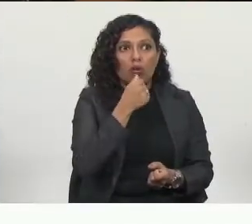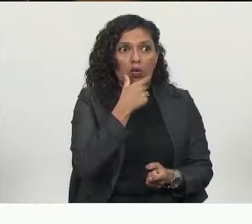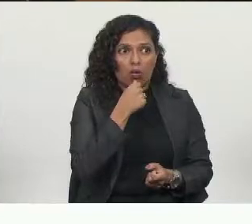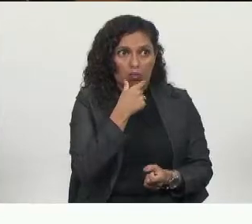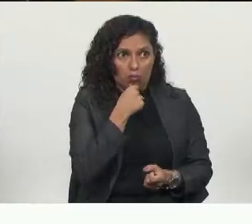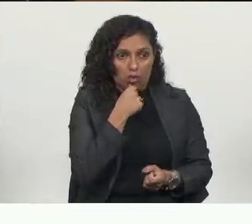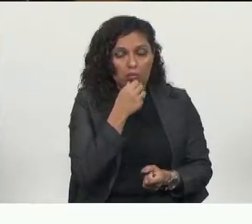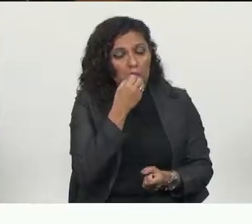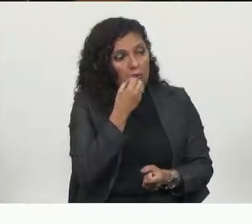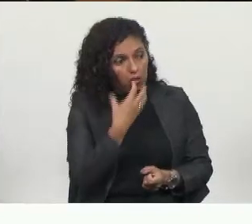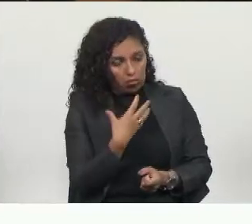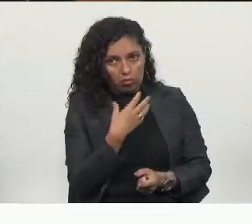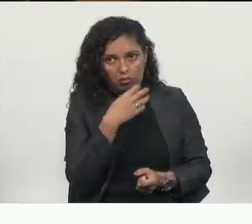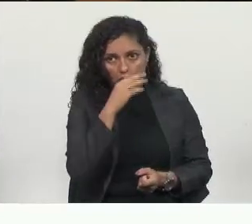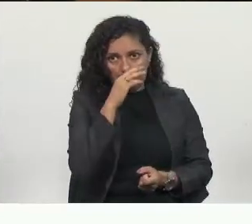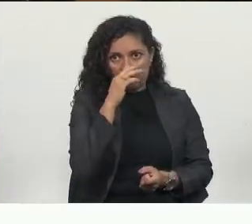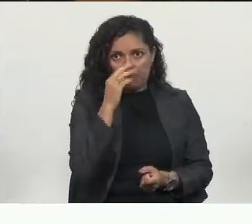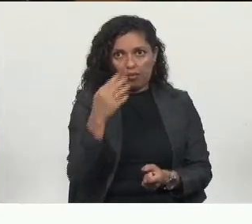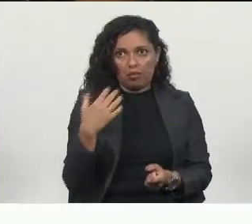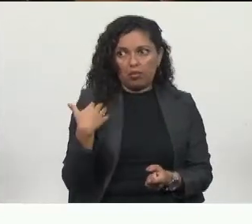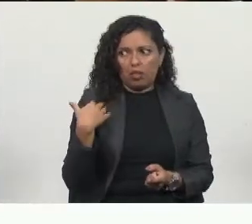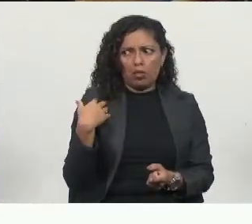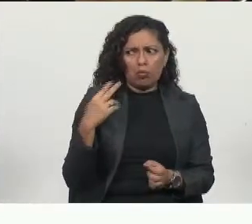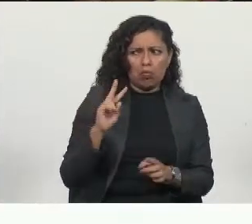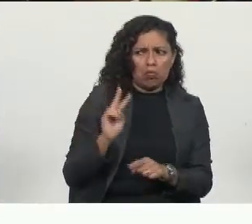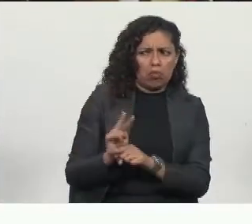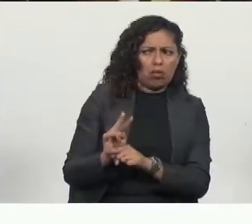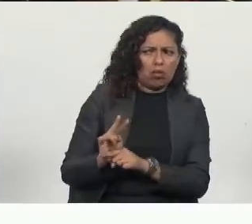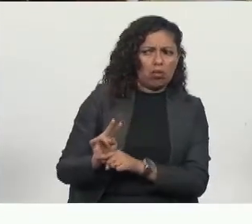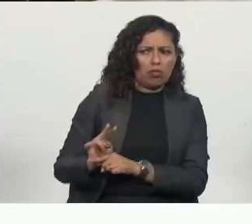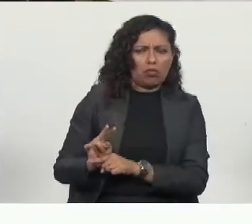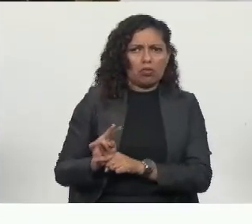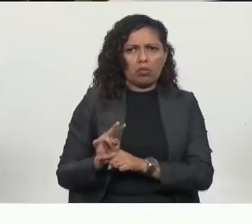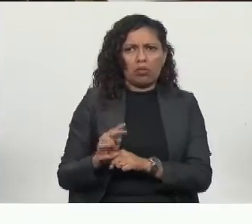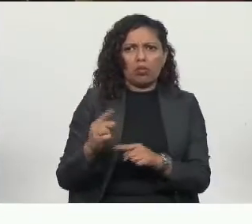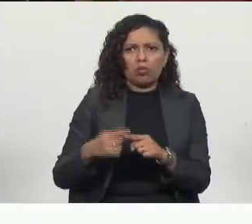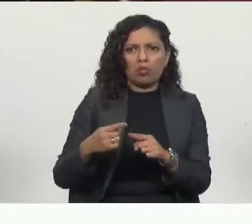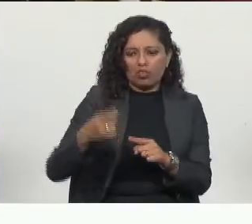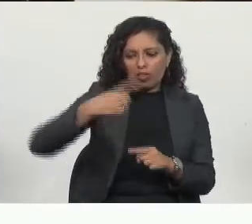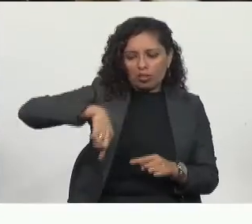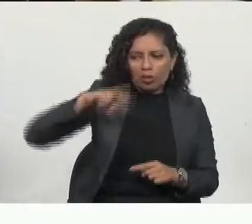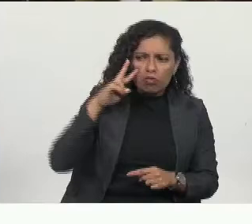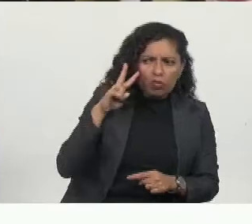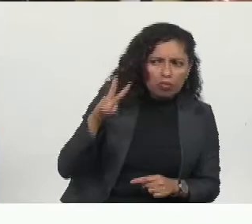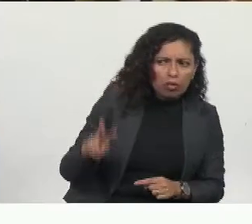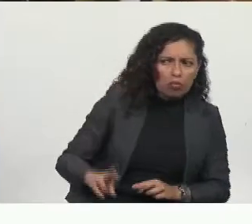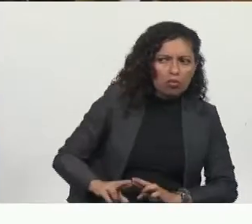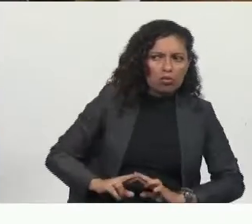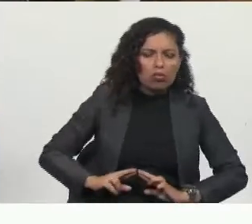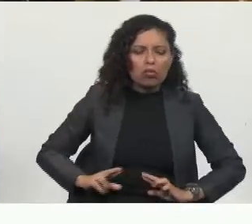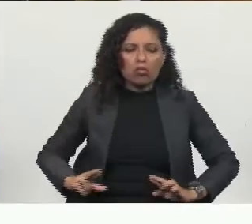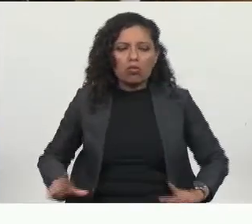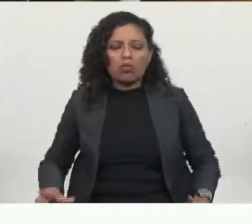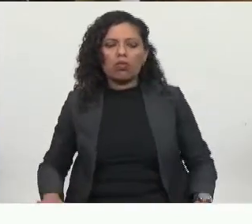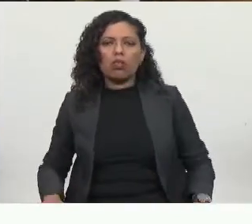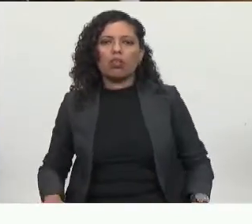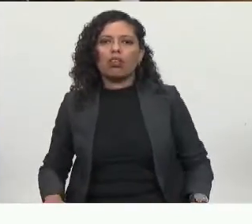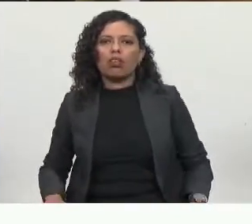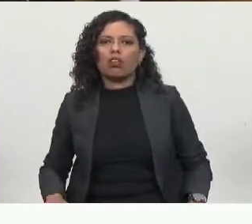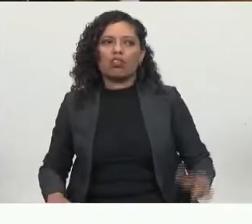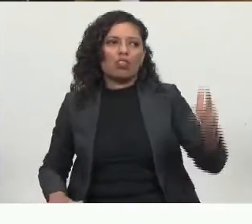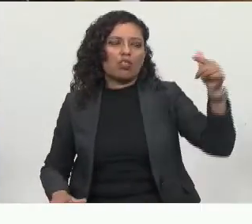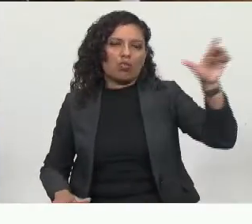pessoa de bem, mas que me chamou muita atenção, visto que nós temos um olhar diferenciado das demais